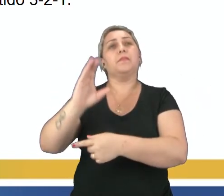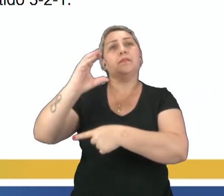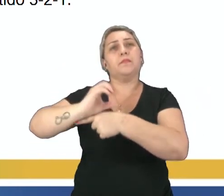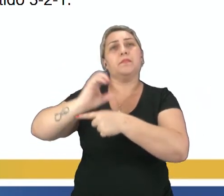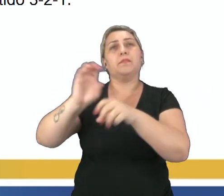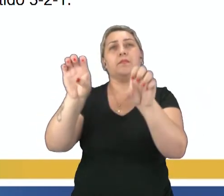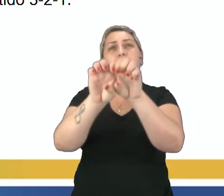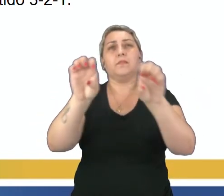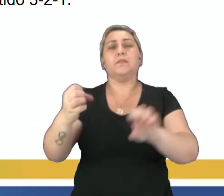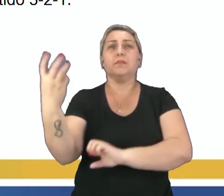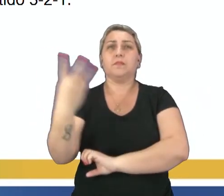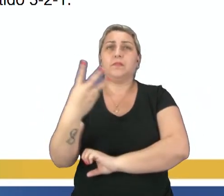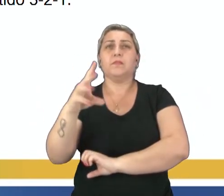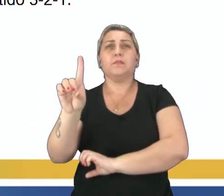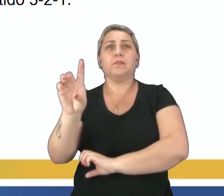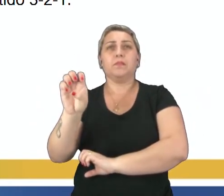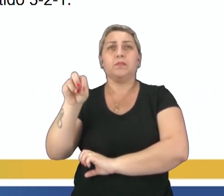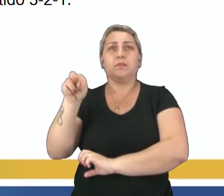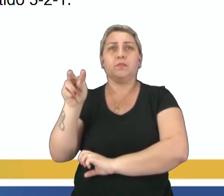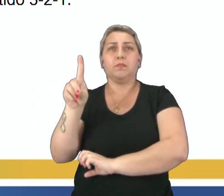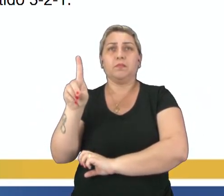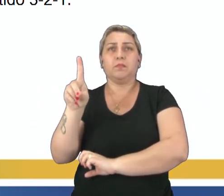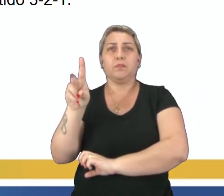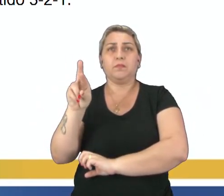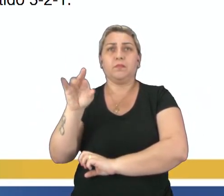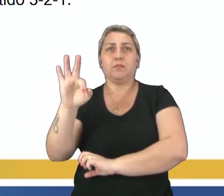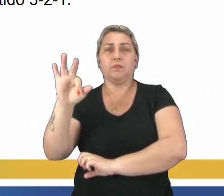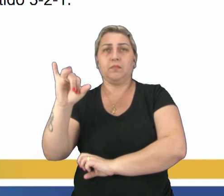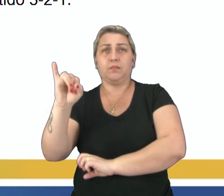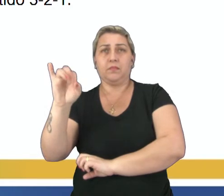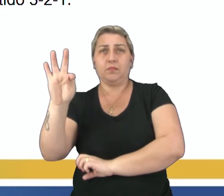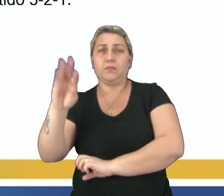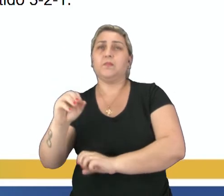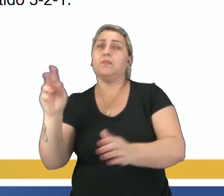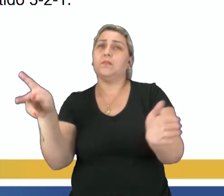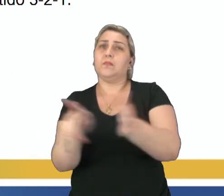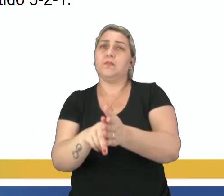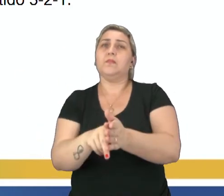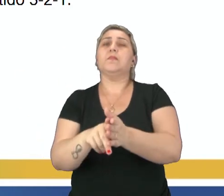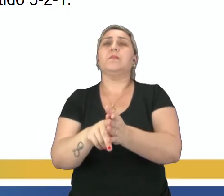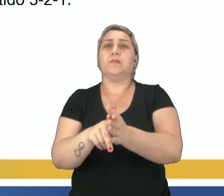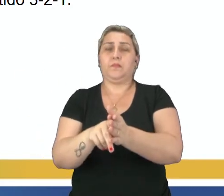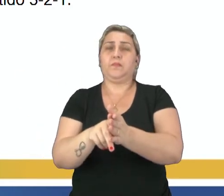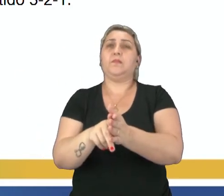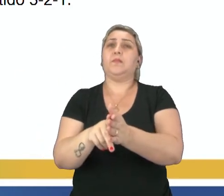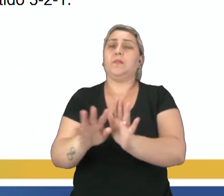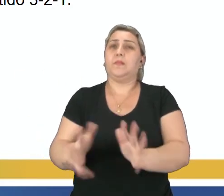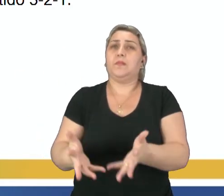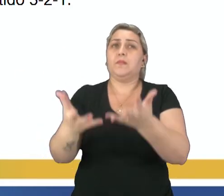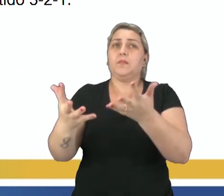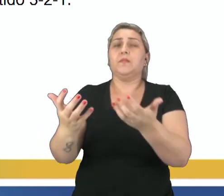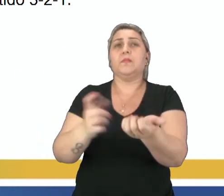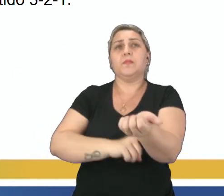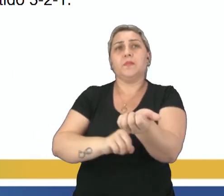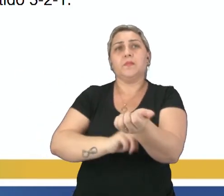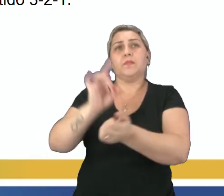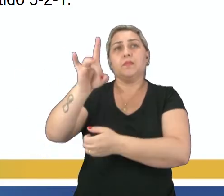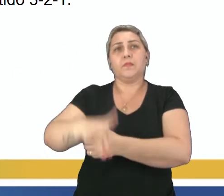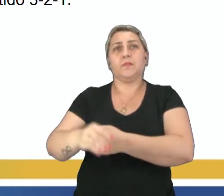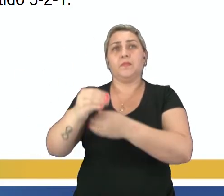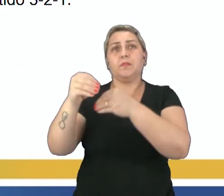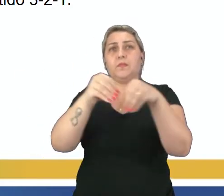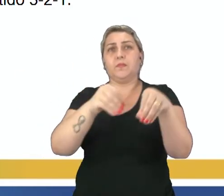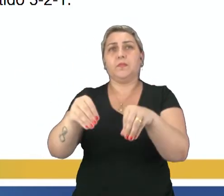Nesse caso, a única alternativa que está equivocada é o transporte de nutrientes e oxigênios para o corpo. Quem faz esse transporte de